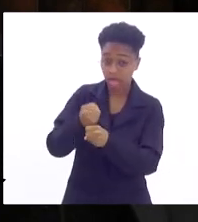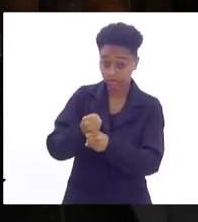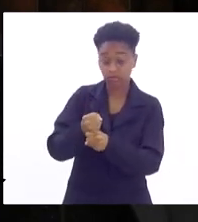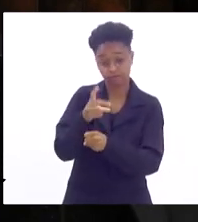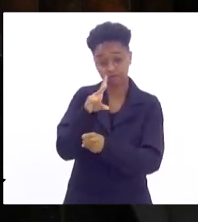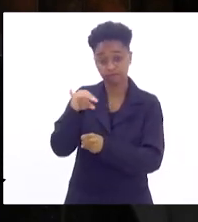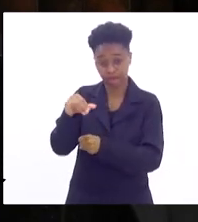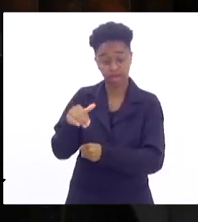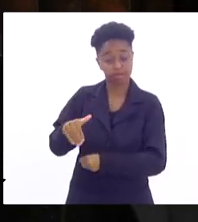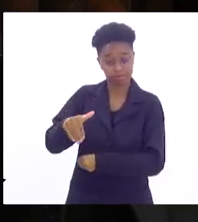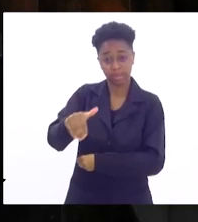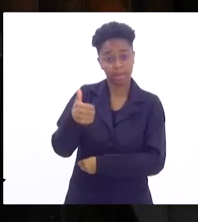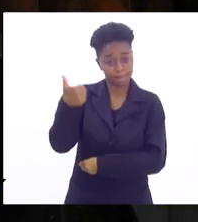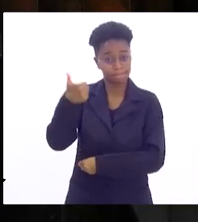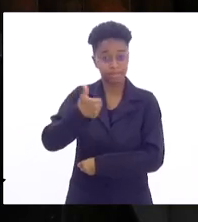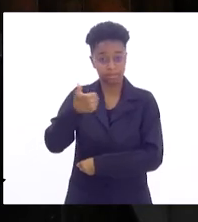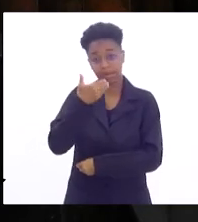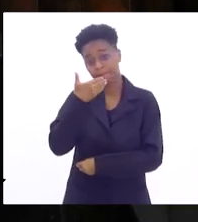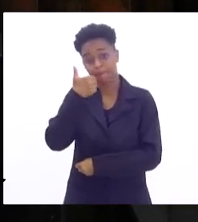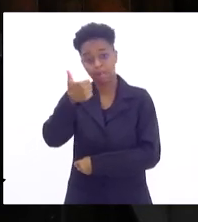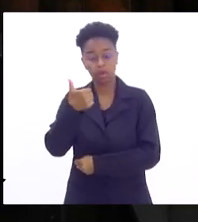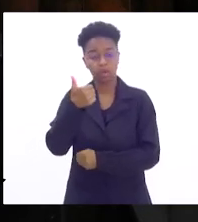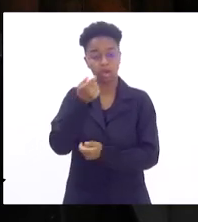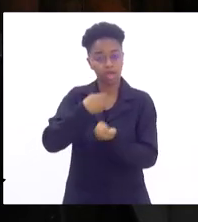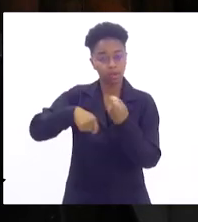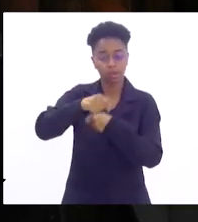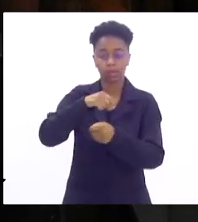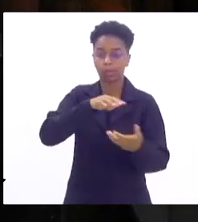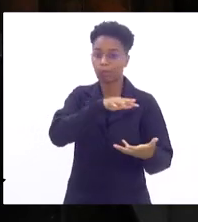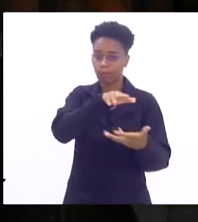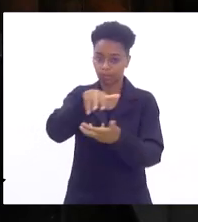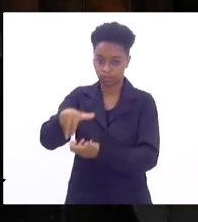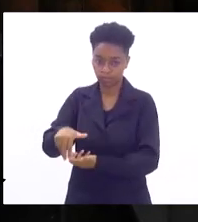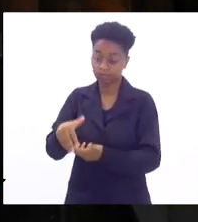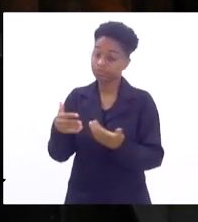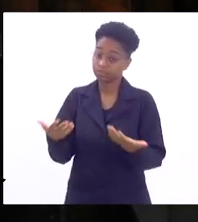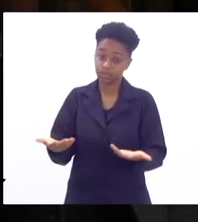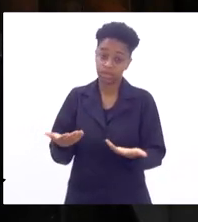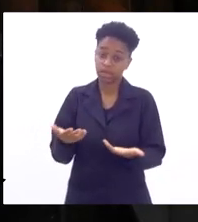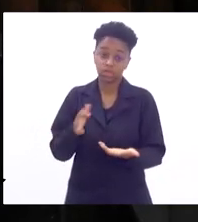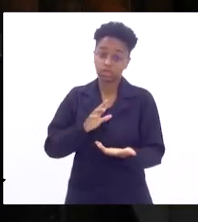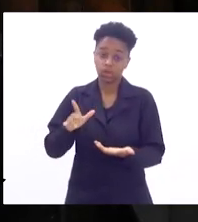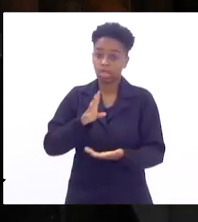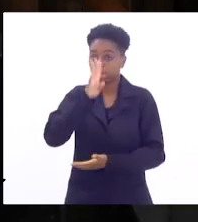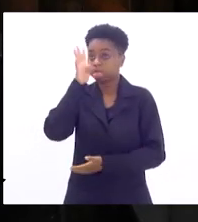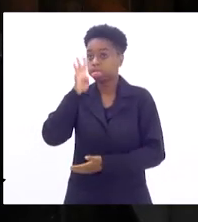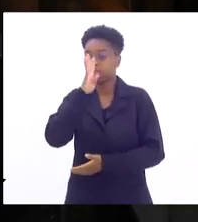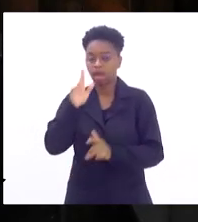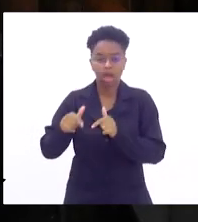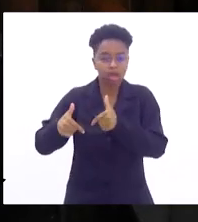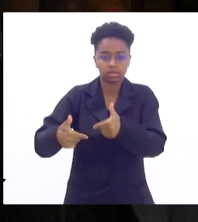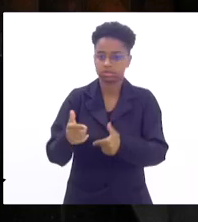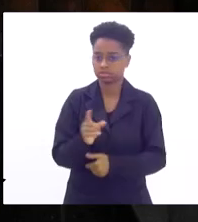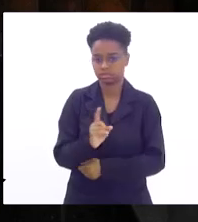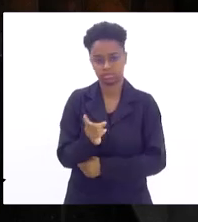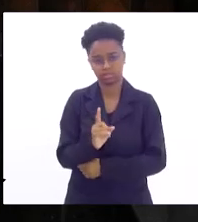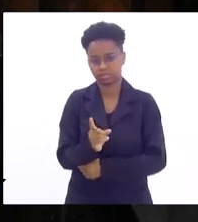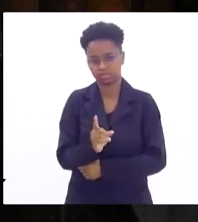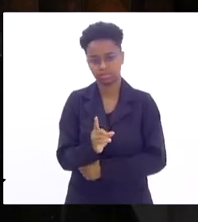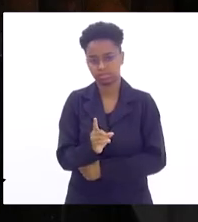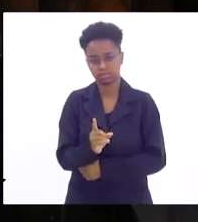primeira economia do mundo não foi não vamos que vamos nem tão pouco